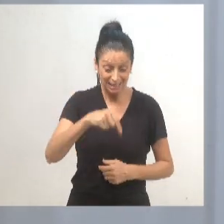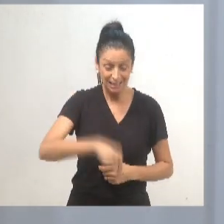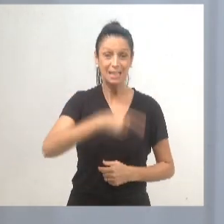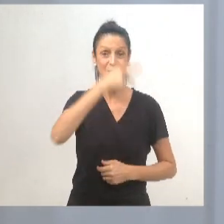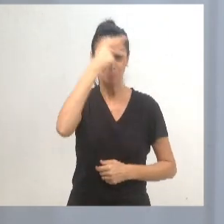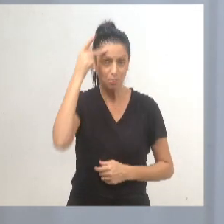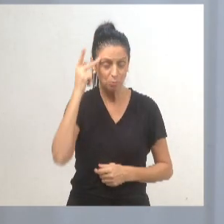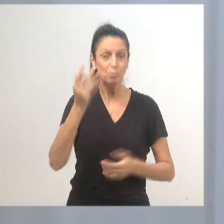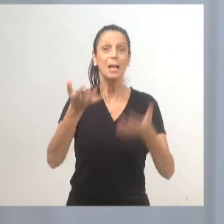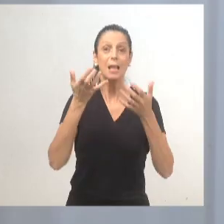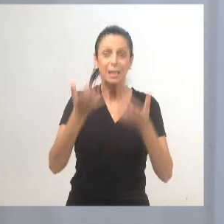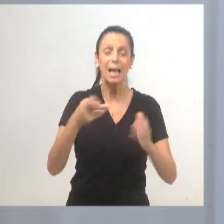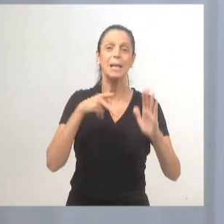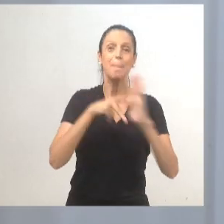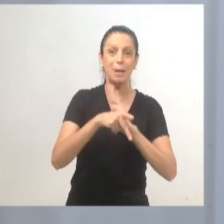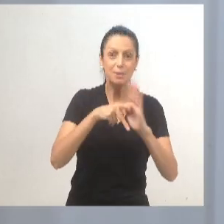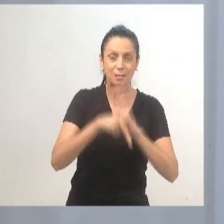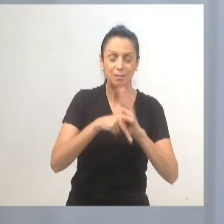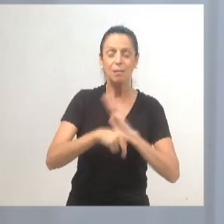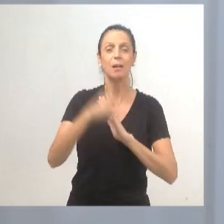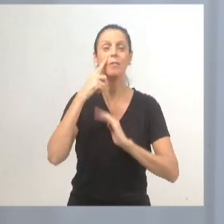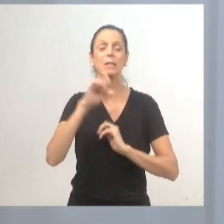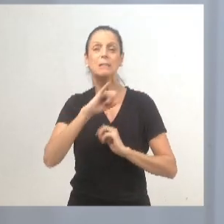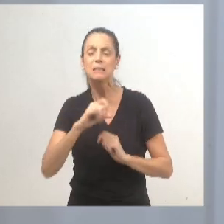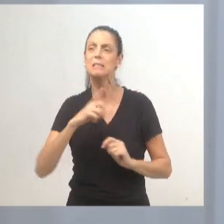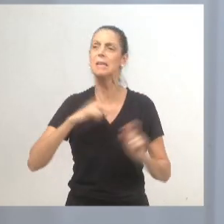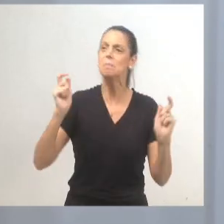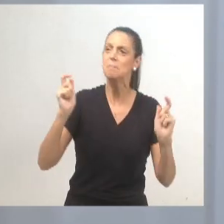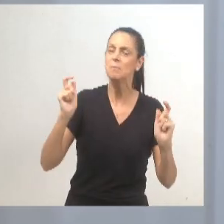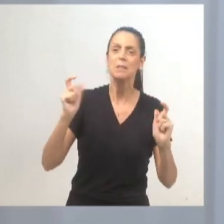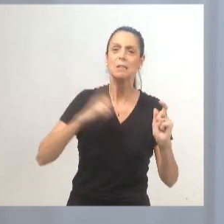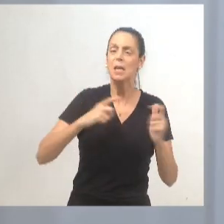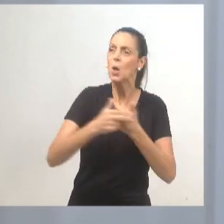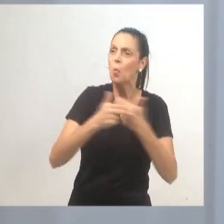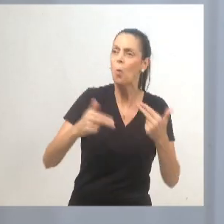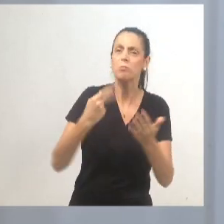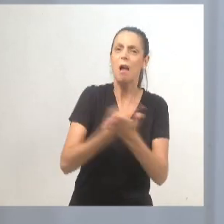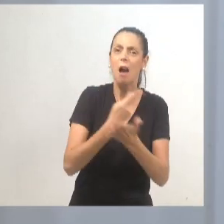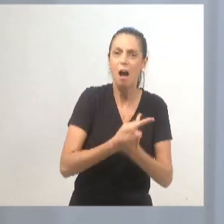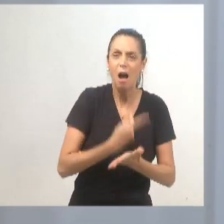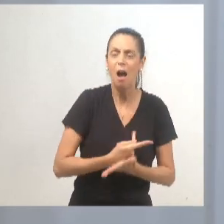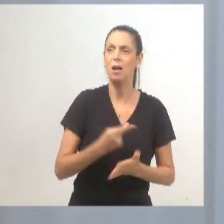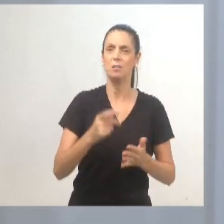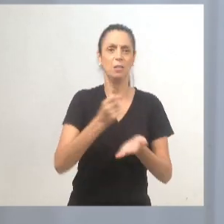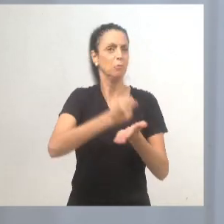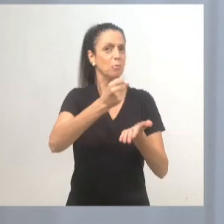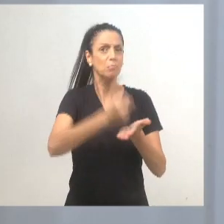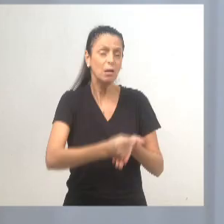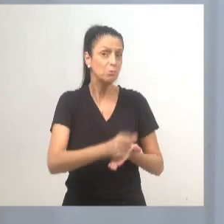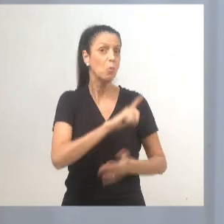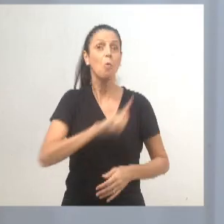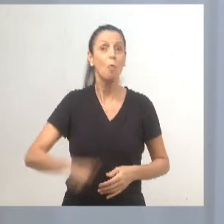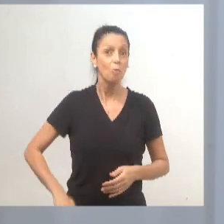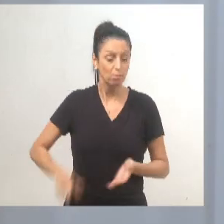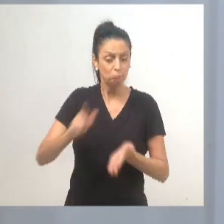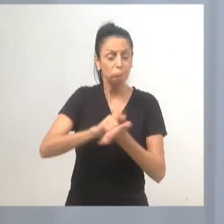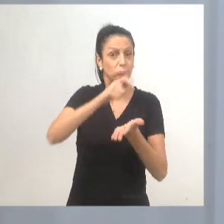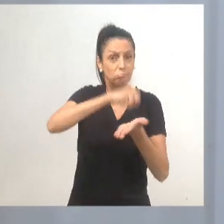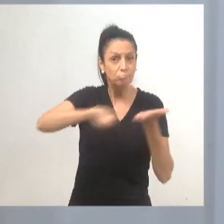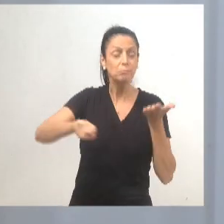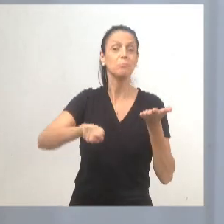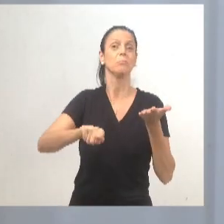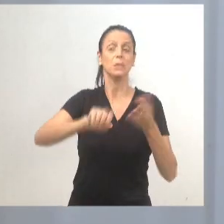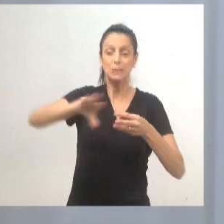apurar e ver todas as possíveis ilações que estão sendo realizadas sobre esse contrato. Um governo que assinou